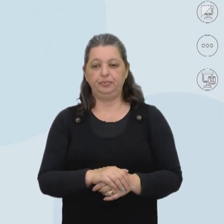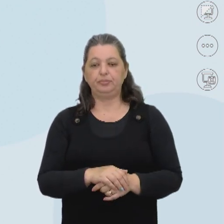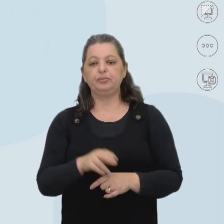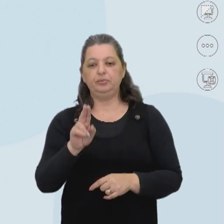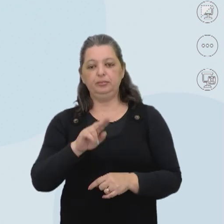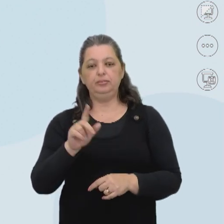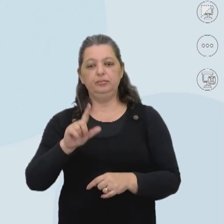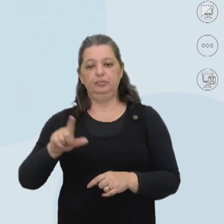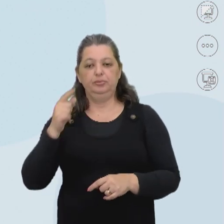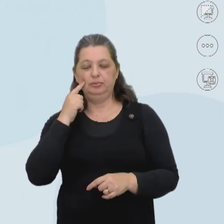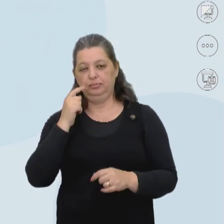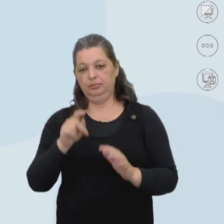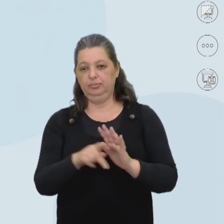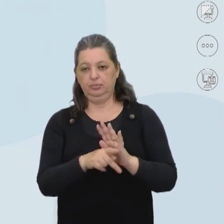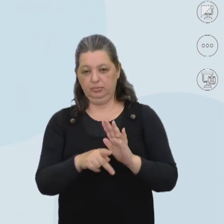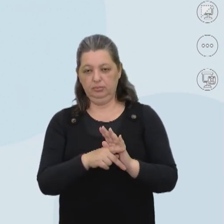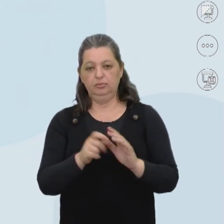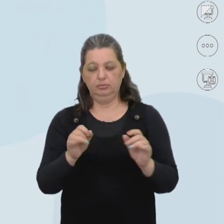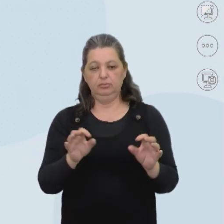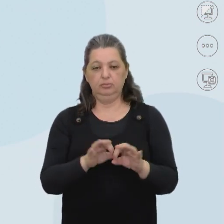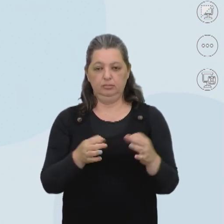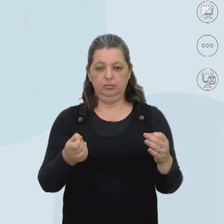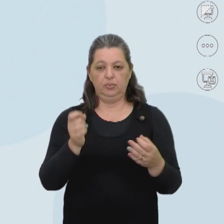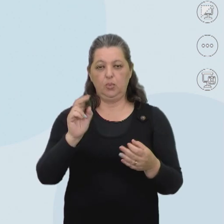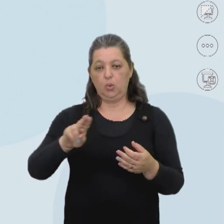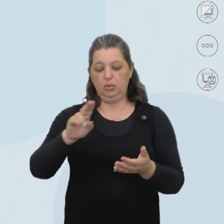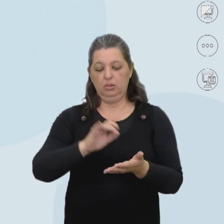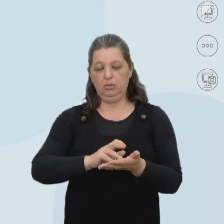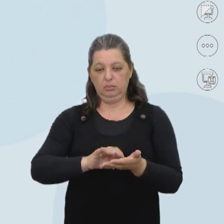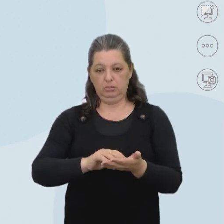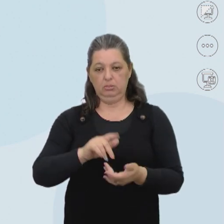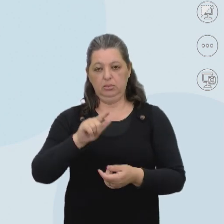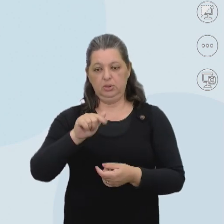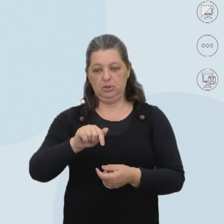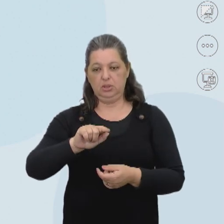claro que aqui começou a parte algébrica, pode simplesmente usar a calculadora. Deu